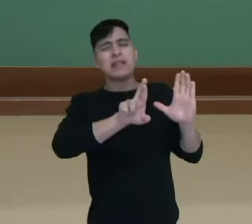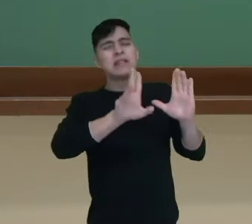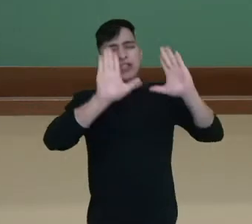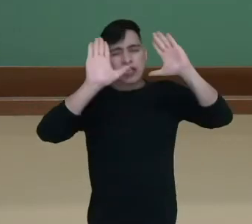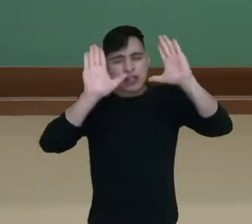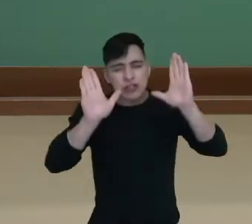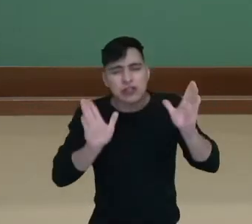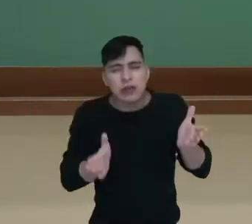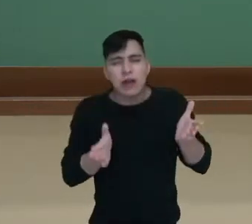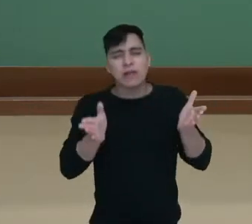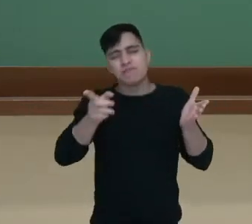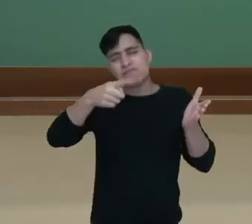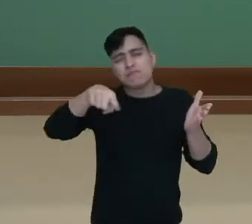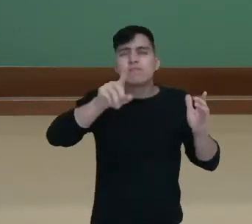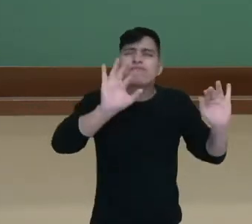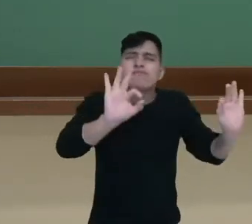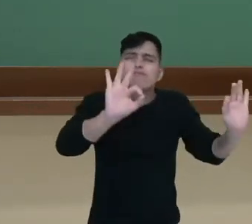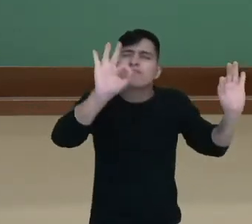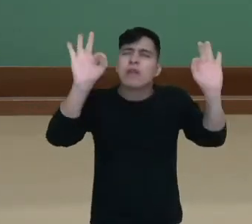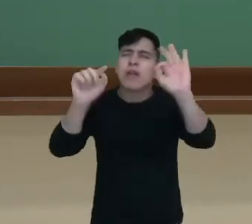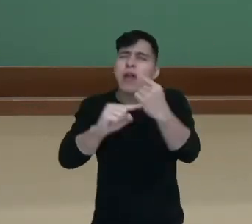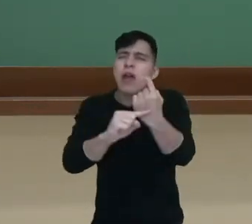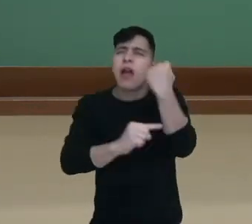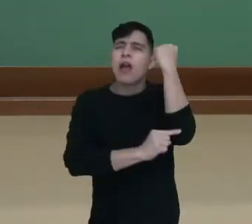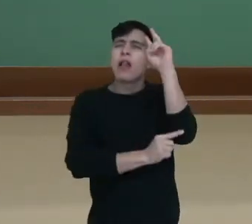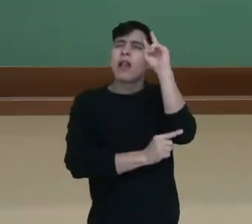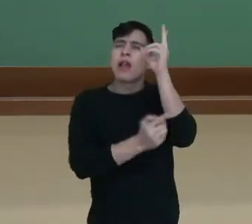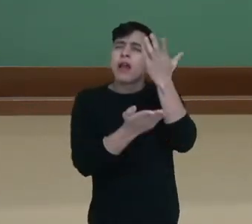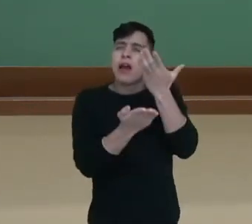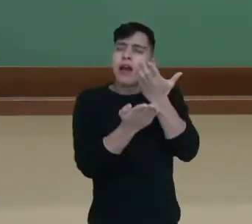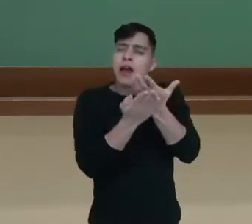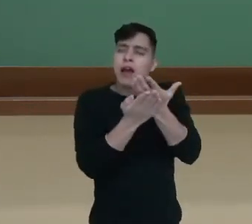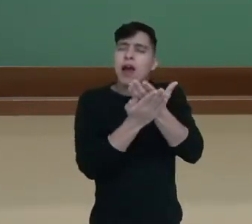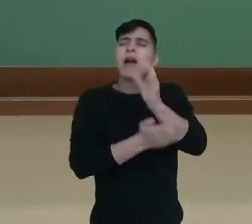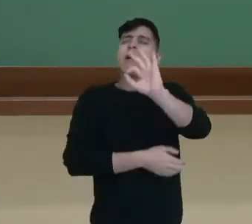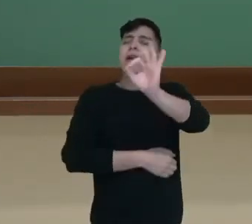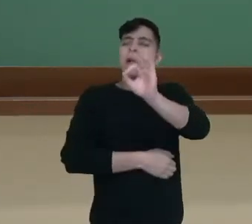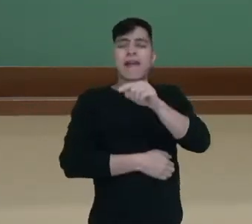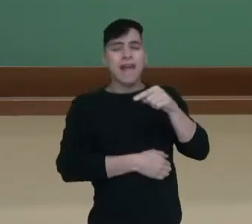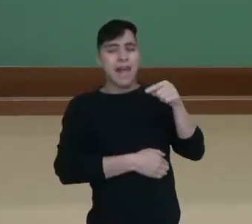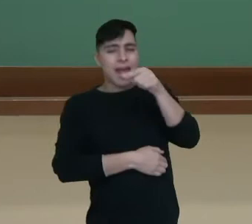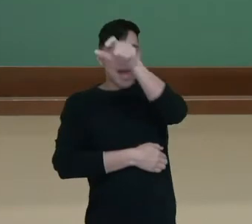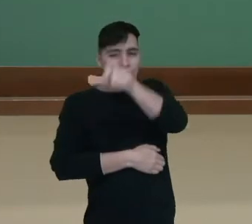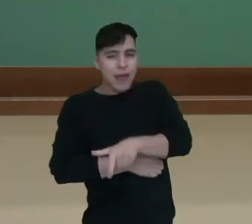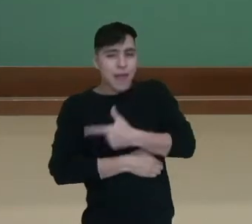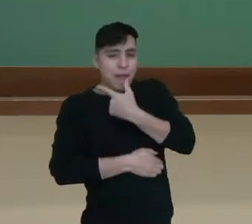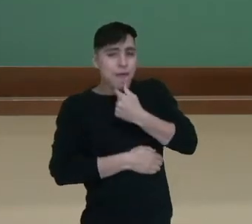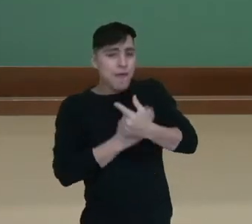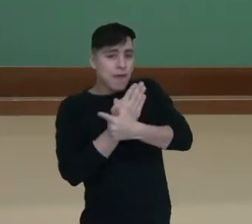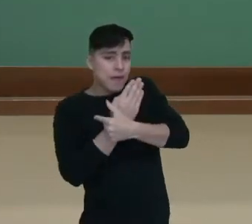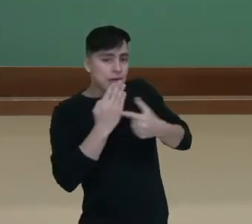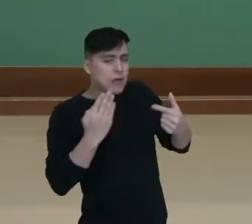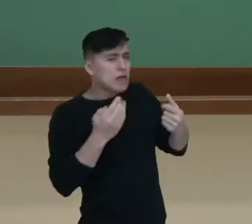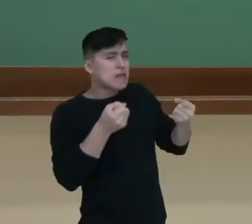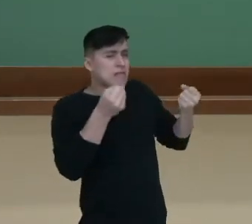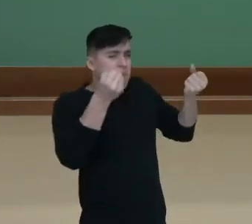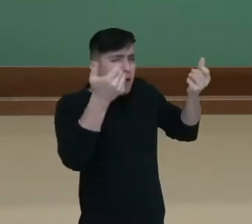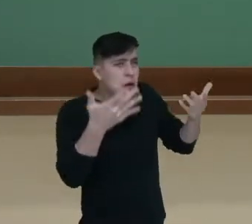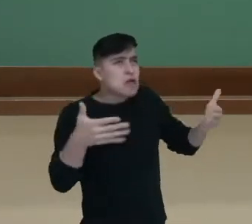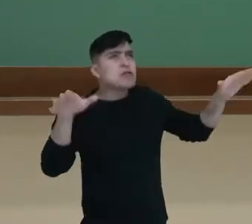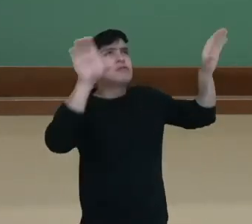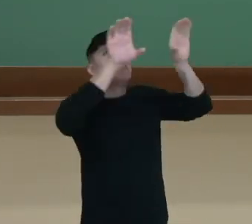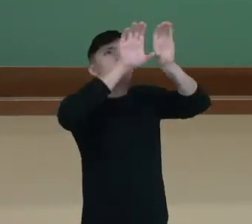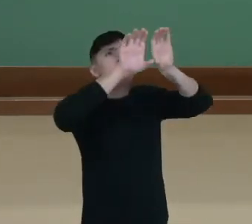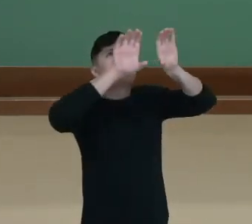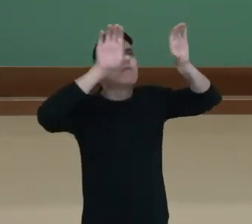sobre elas, né? O Kepler, ele deu um chega para lá naquela ideia da perfeição dos céus, né?